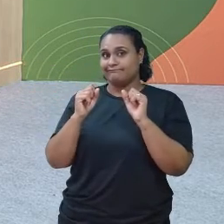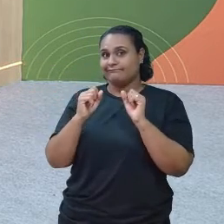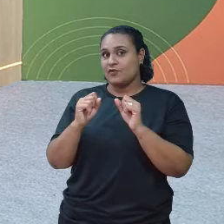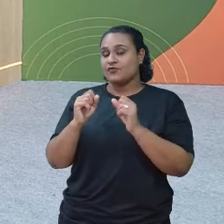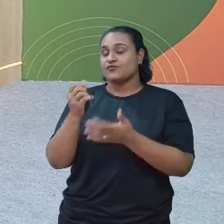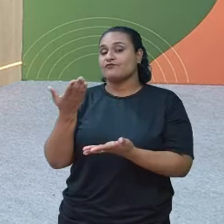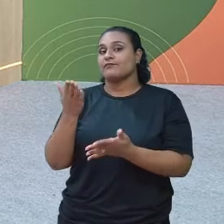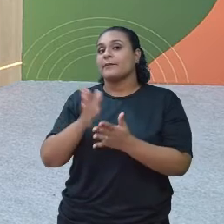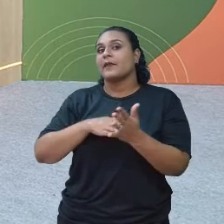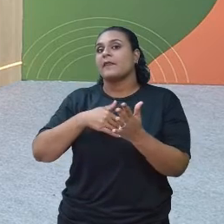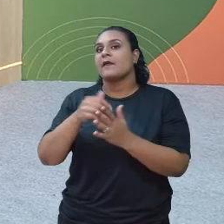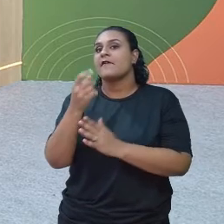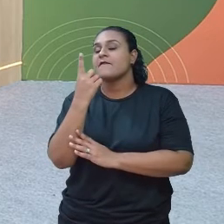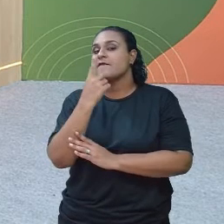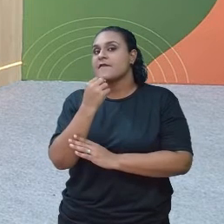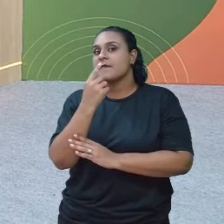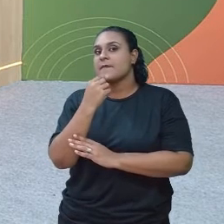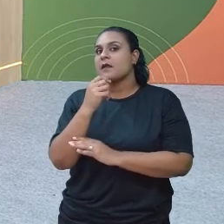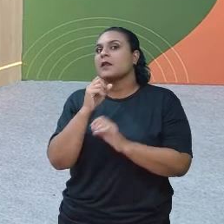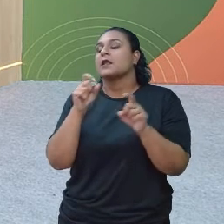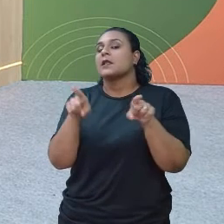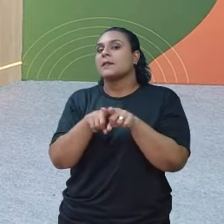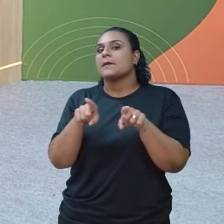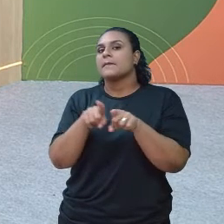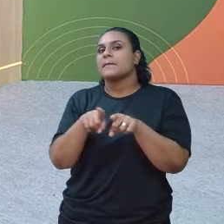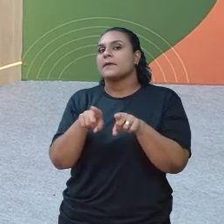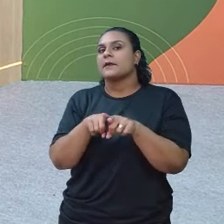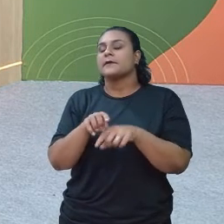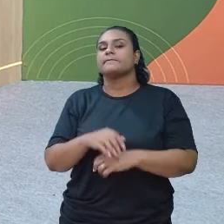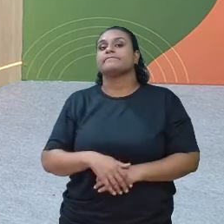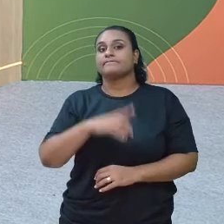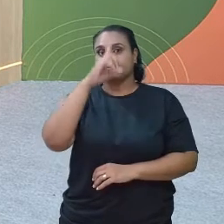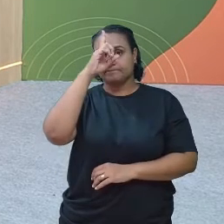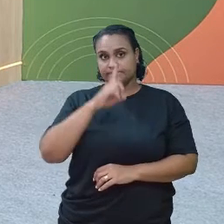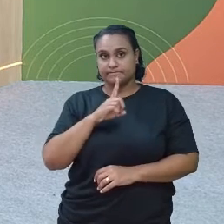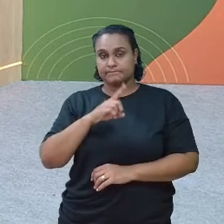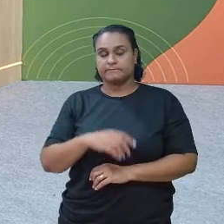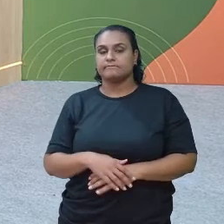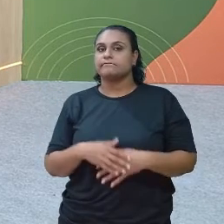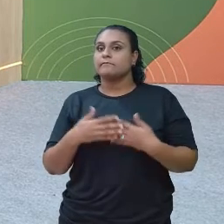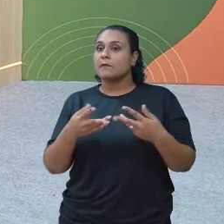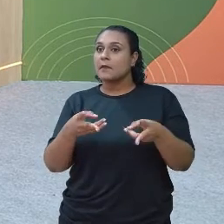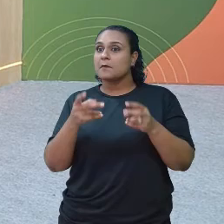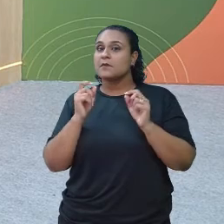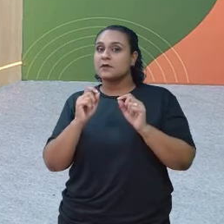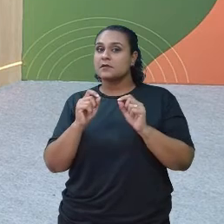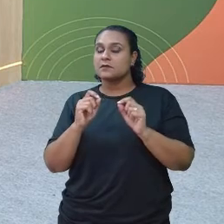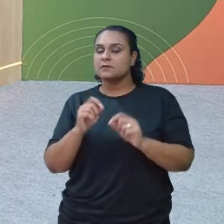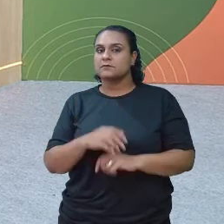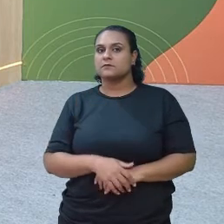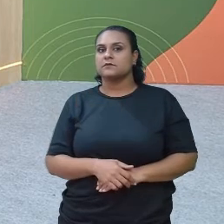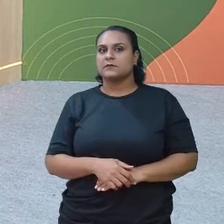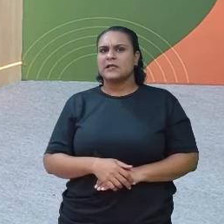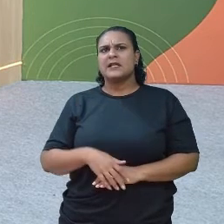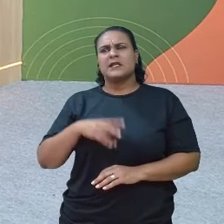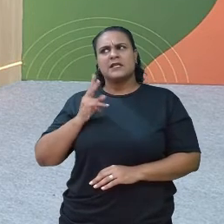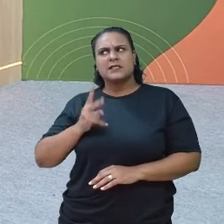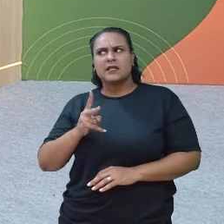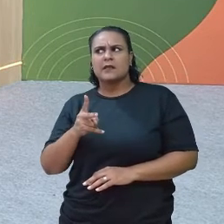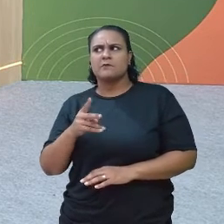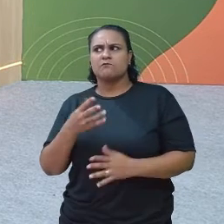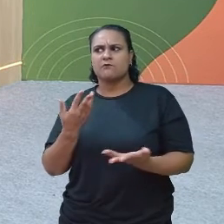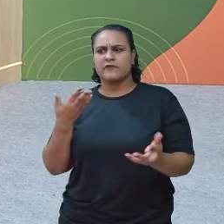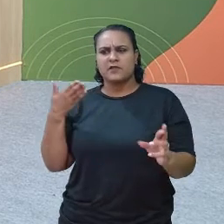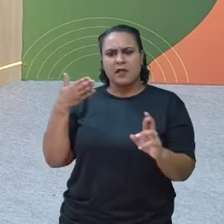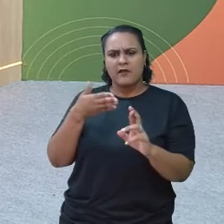cor vermelha e eu posso pintar na cor amarela. Então, perceba que toda vez que eu for fazer